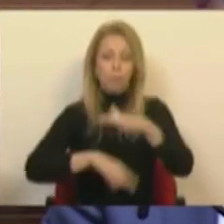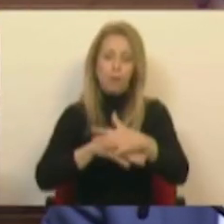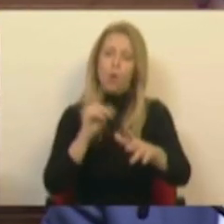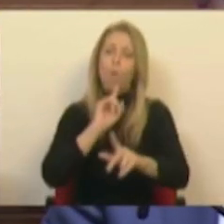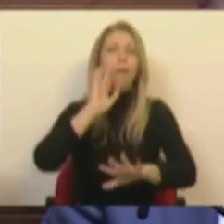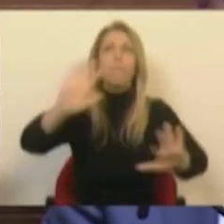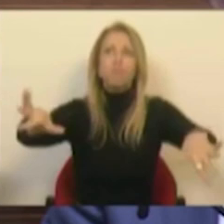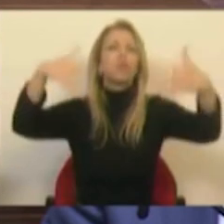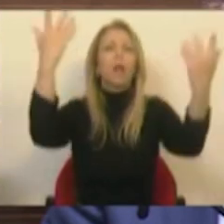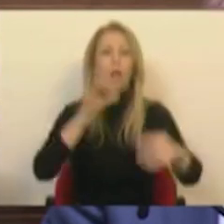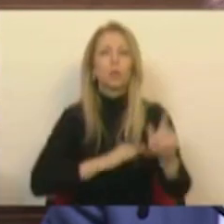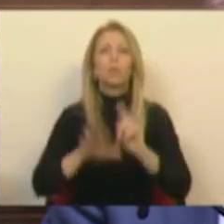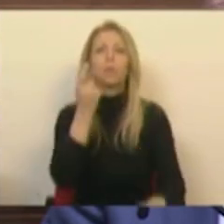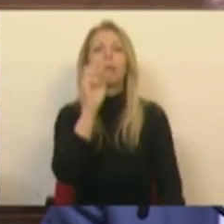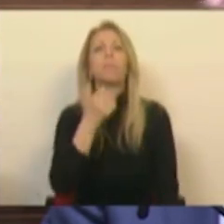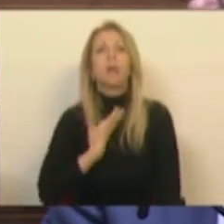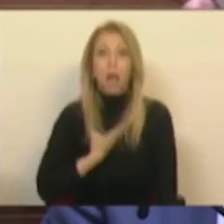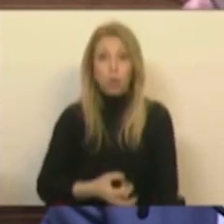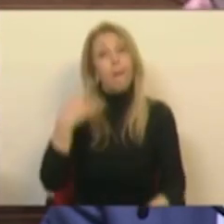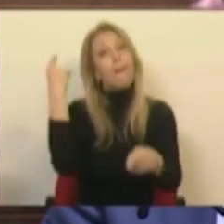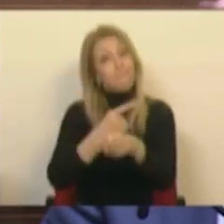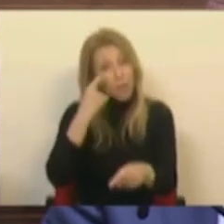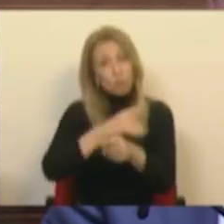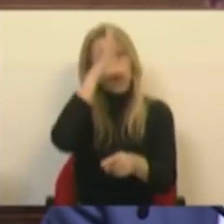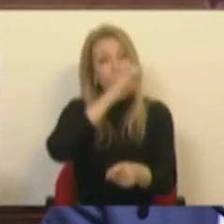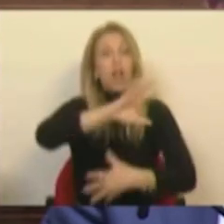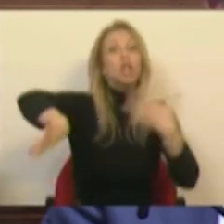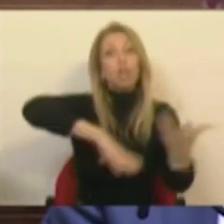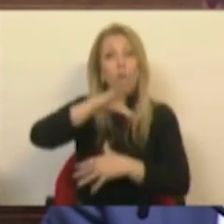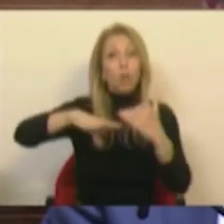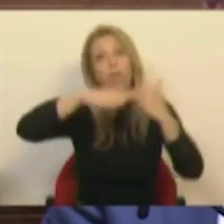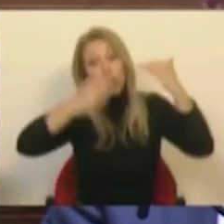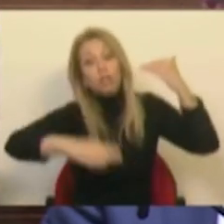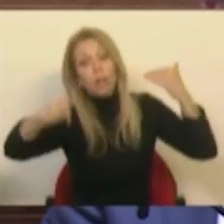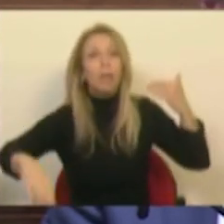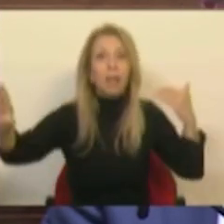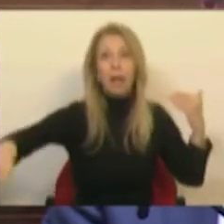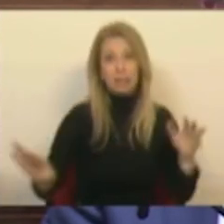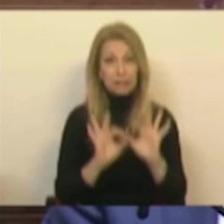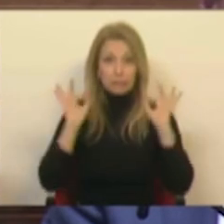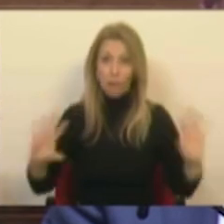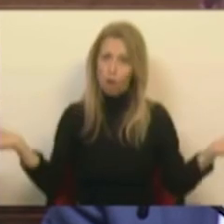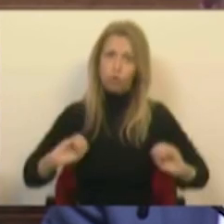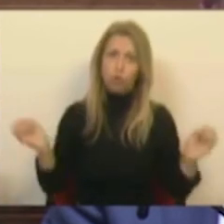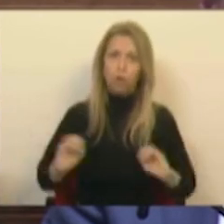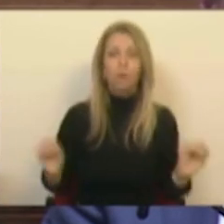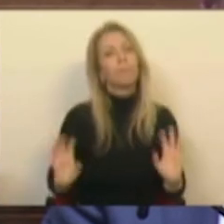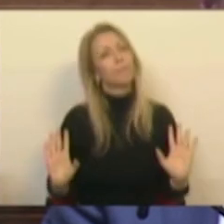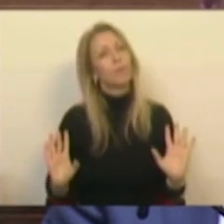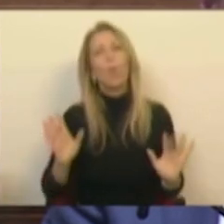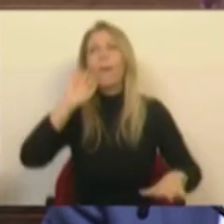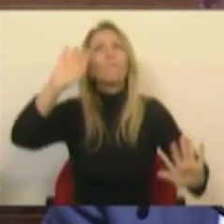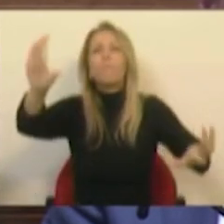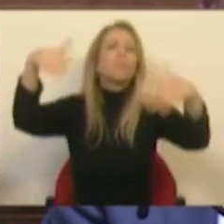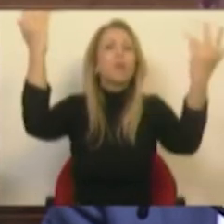dizia mesmo isso, nem o governo da Geringonça foi tão instável. Não é por acaso. É que antes, atenção à exigência